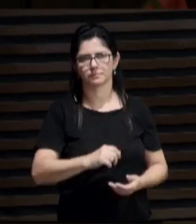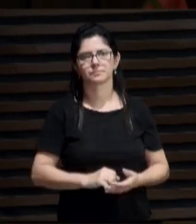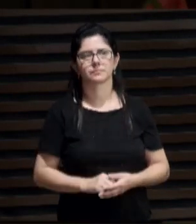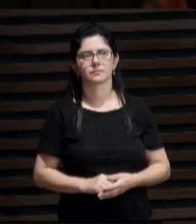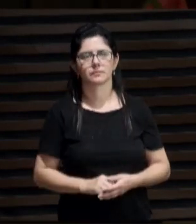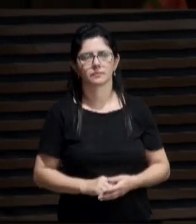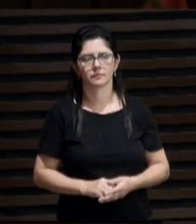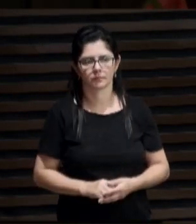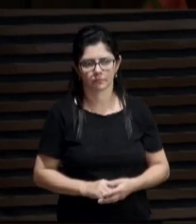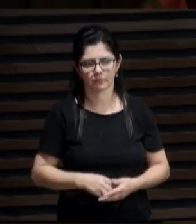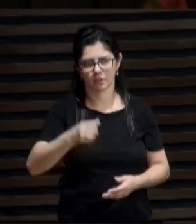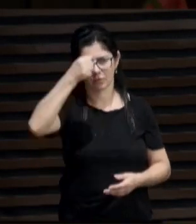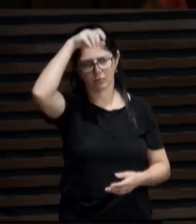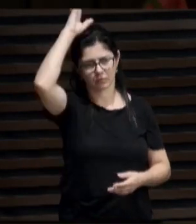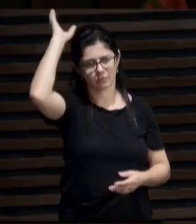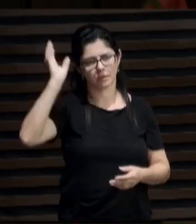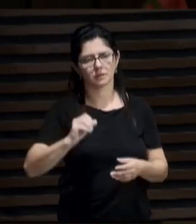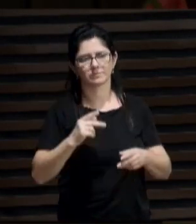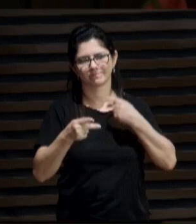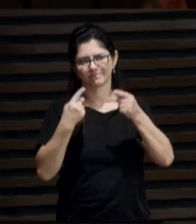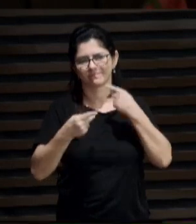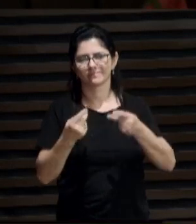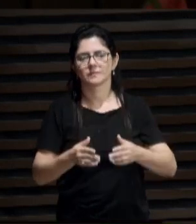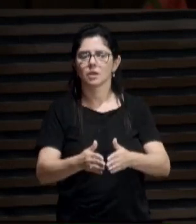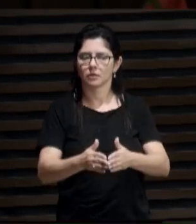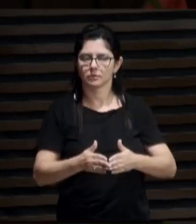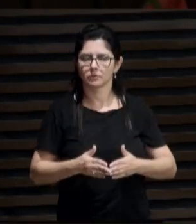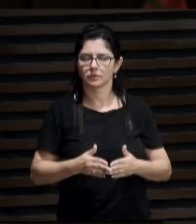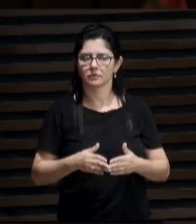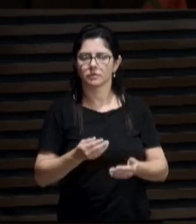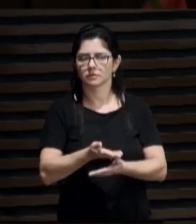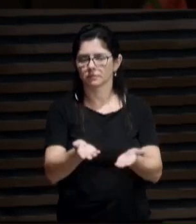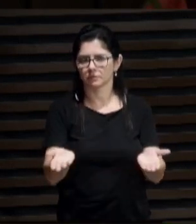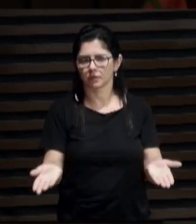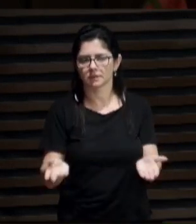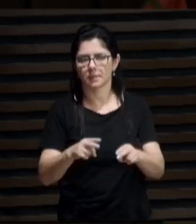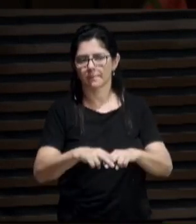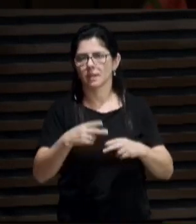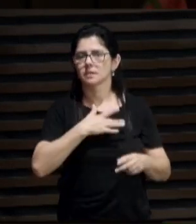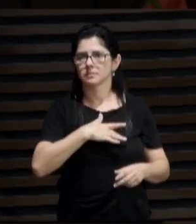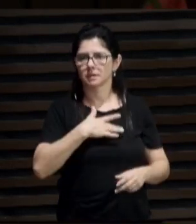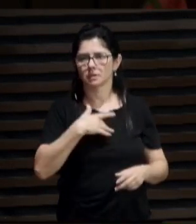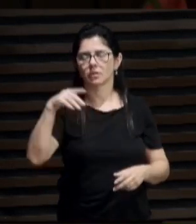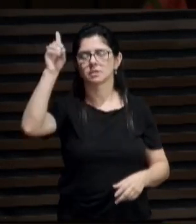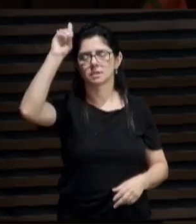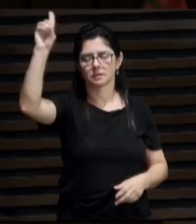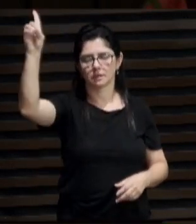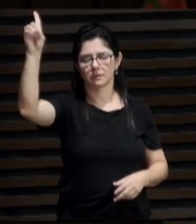12, versículo 1. Rogo-vos, pois, irmãos, pelas misericórdias de Deus,